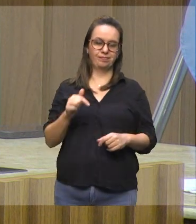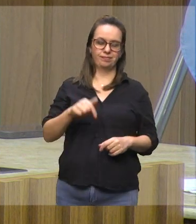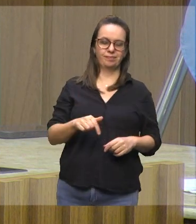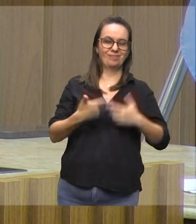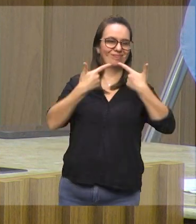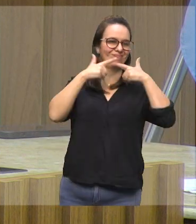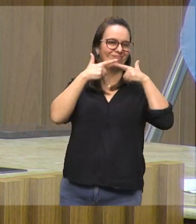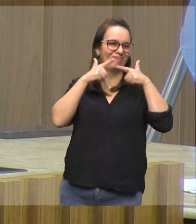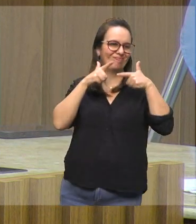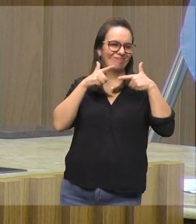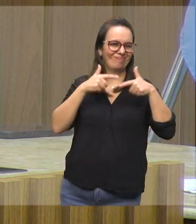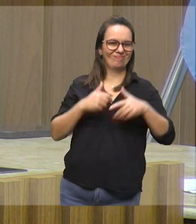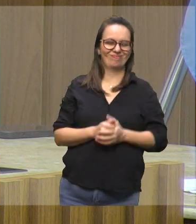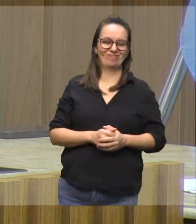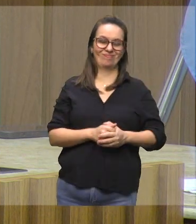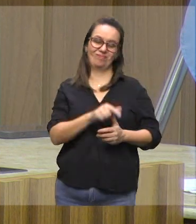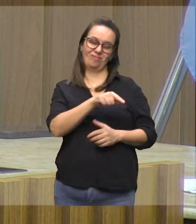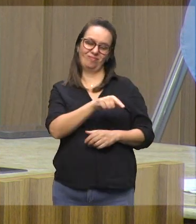sejam